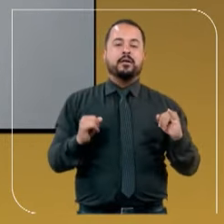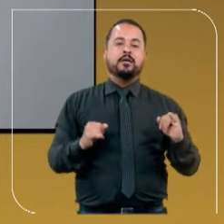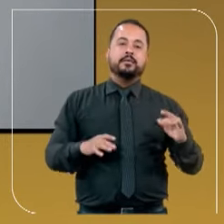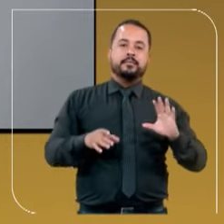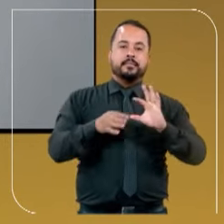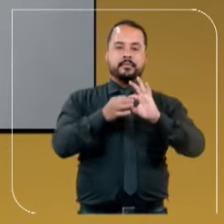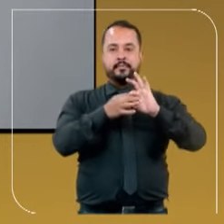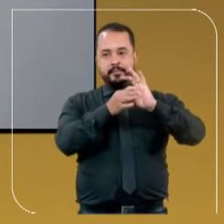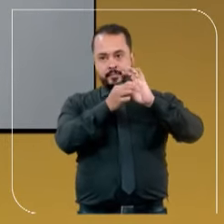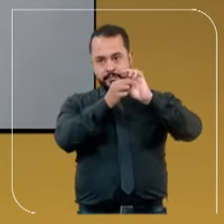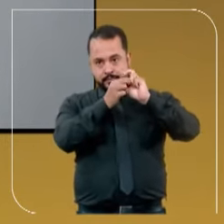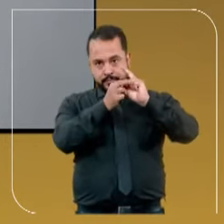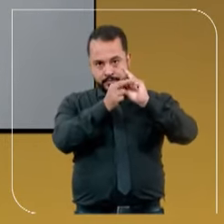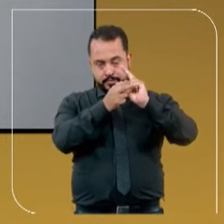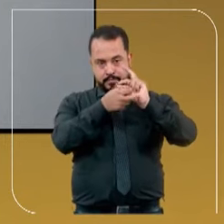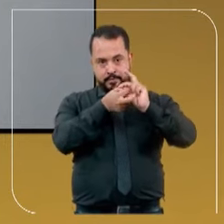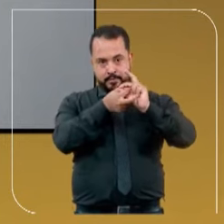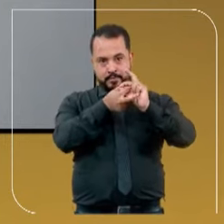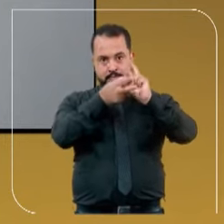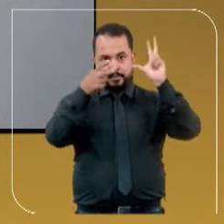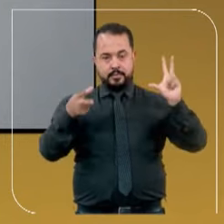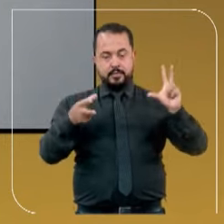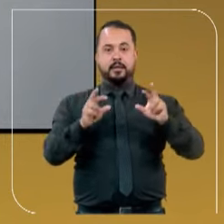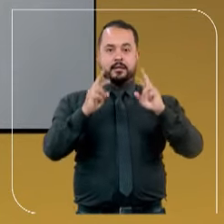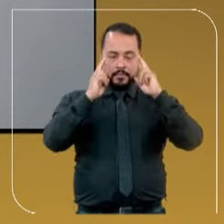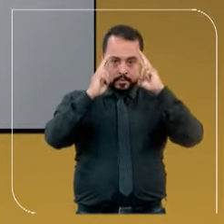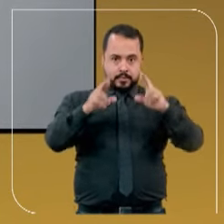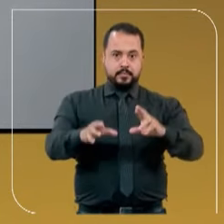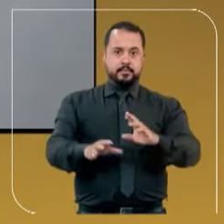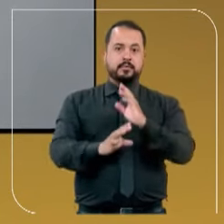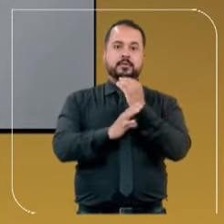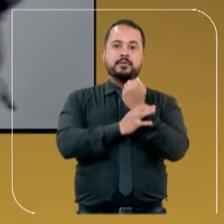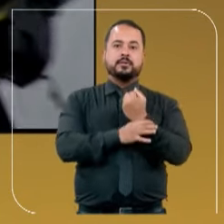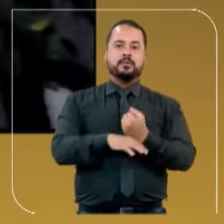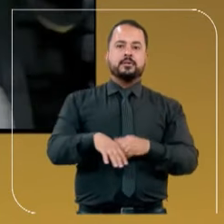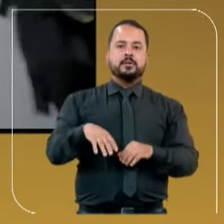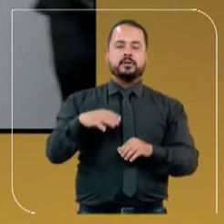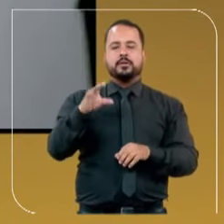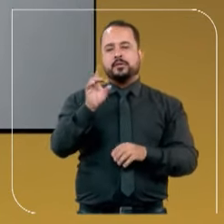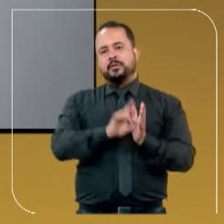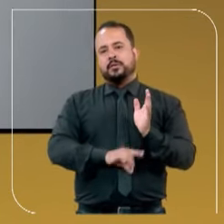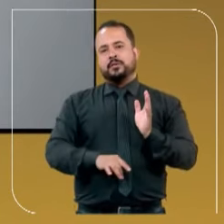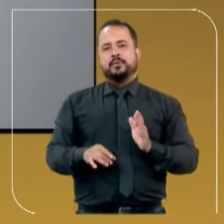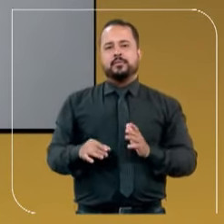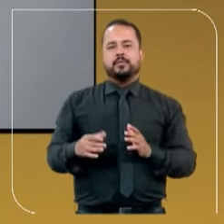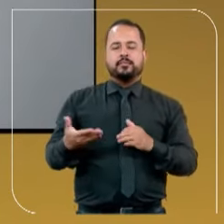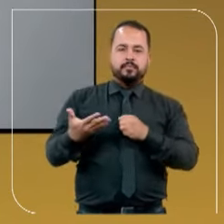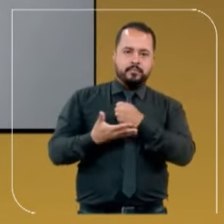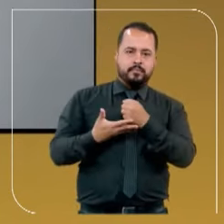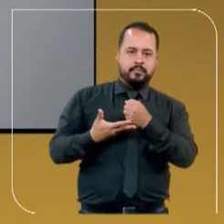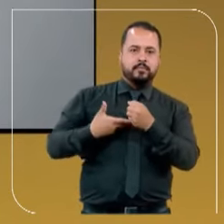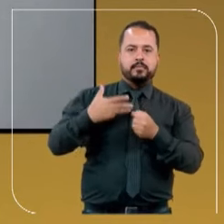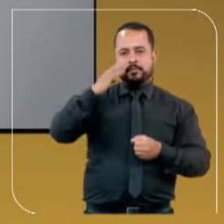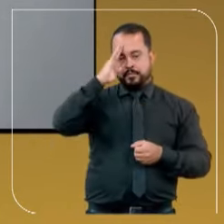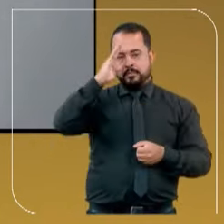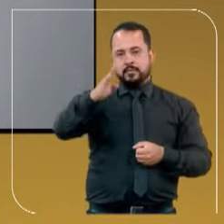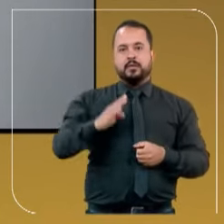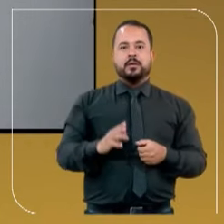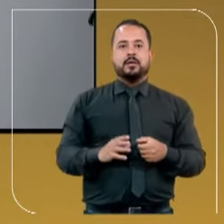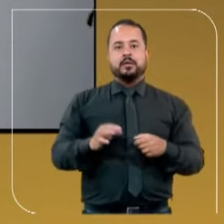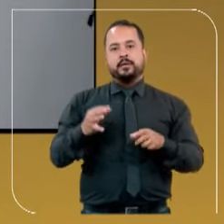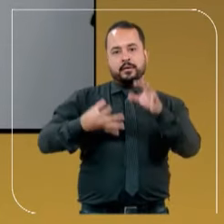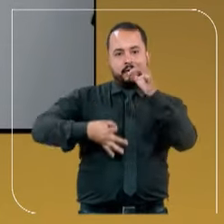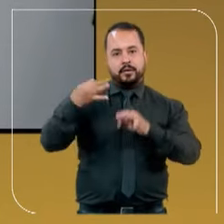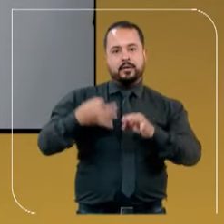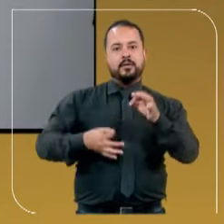democracias respeitam e protegem os direitos fundamentais dos indivíduos. Ao nosso judiciário, cabe